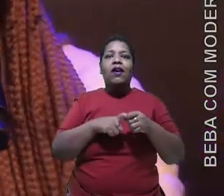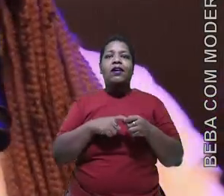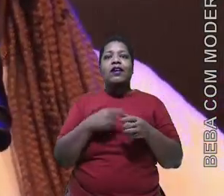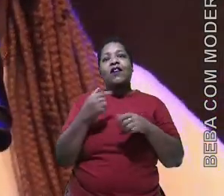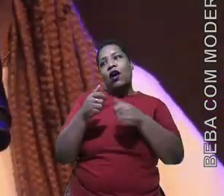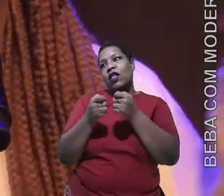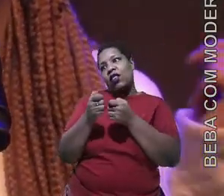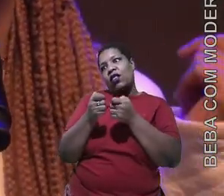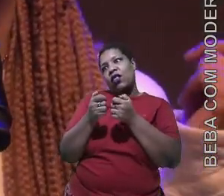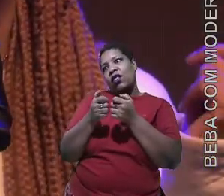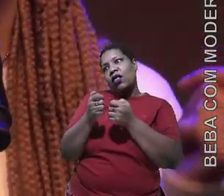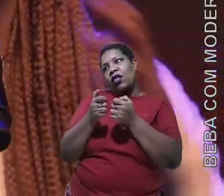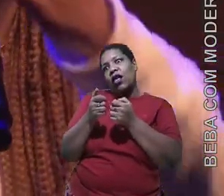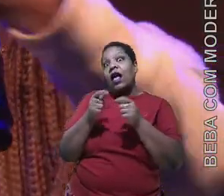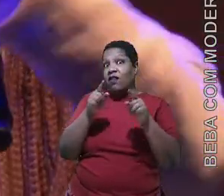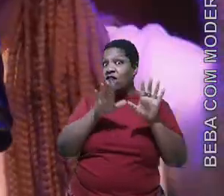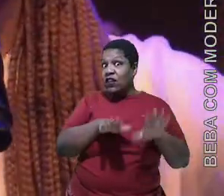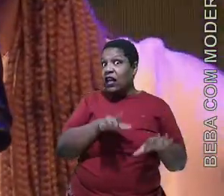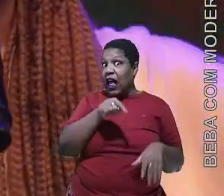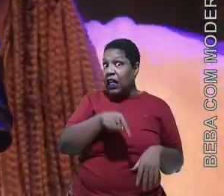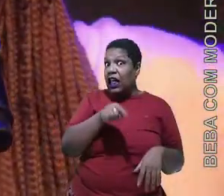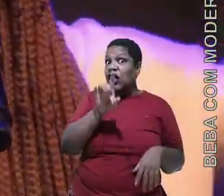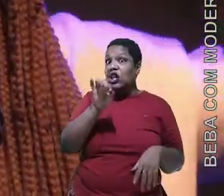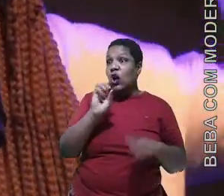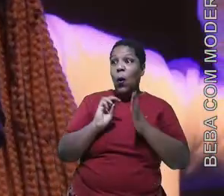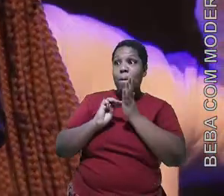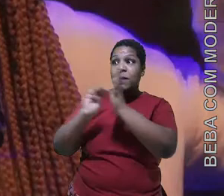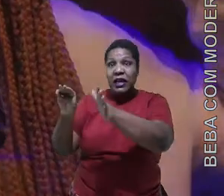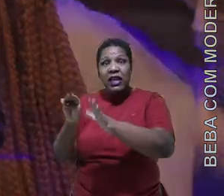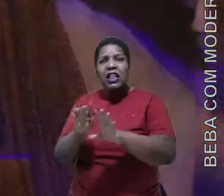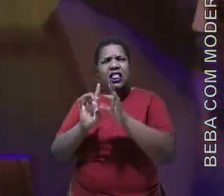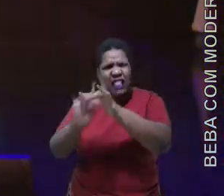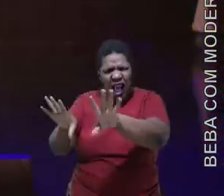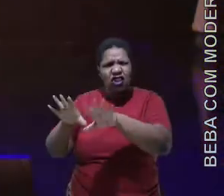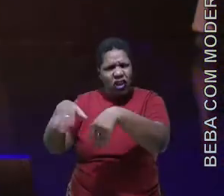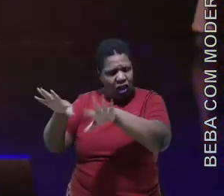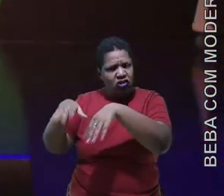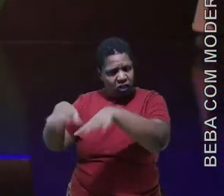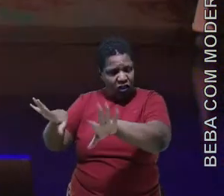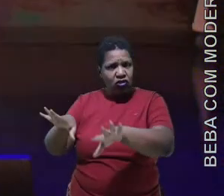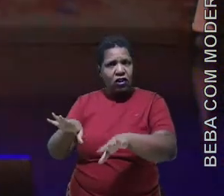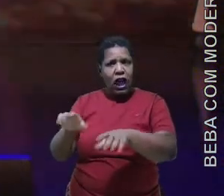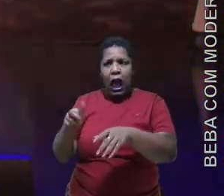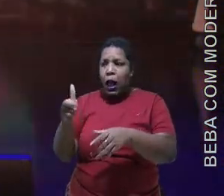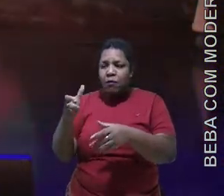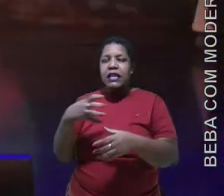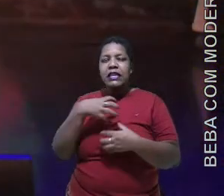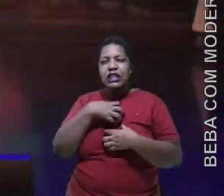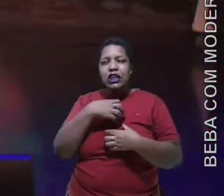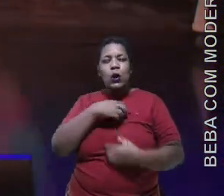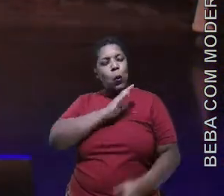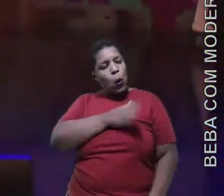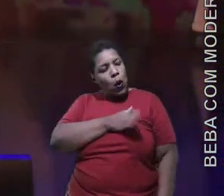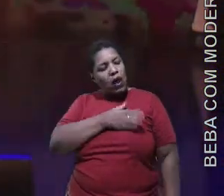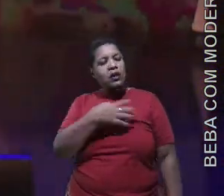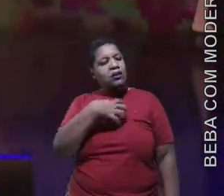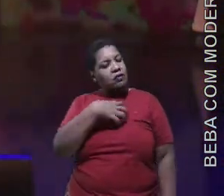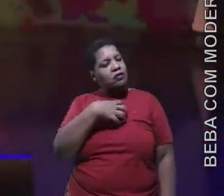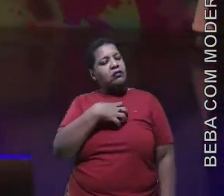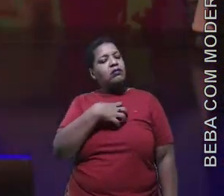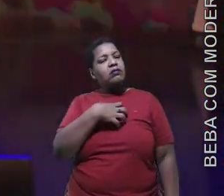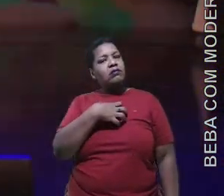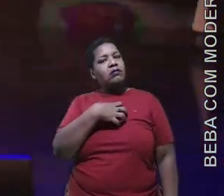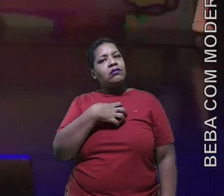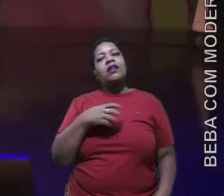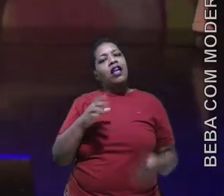conversa para ver Oi gente aqui só manda o link fica quieto deixa deixa abençoar Abrir sentir no coração dela E